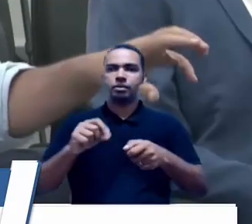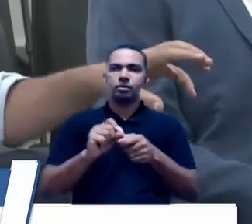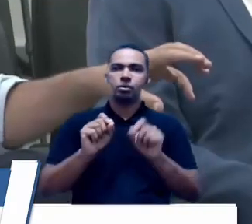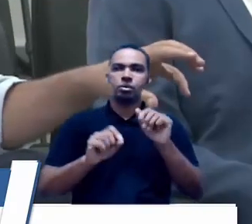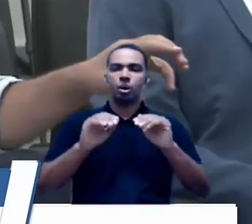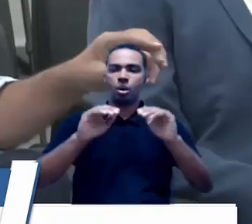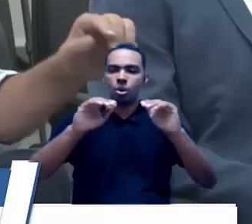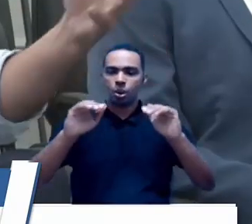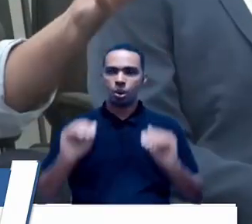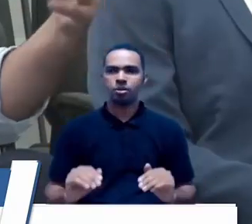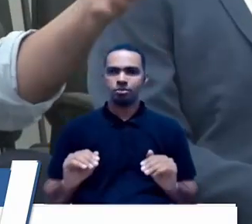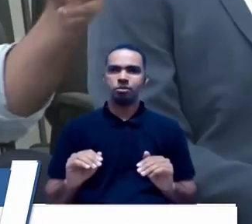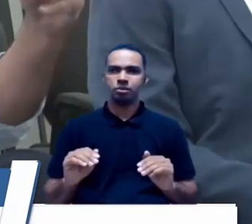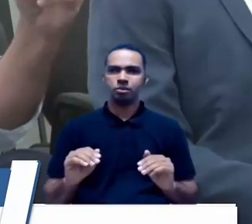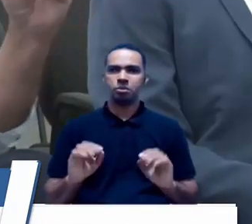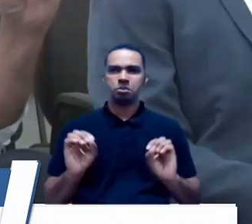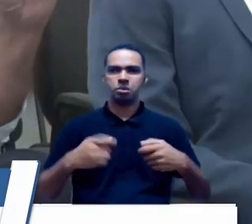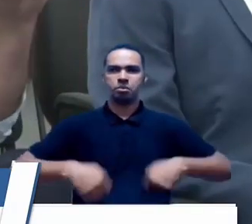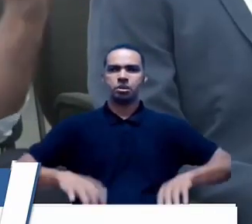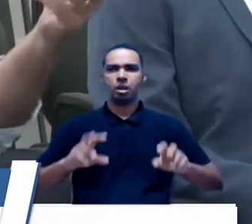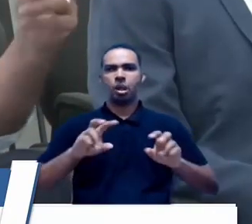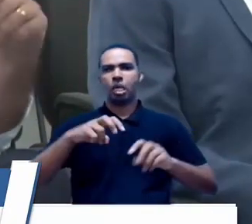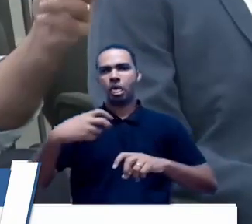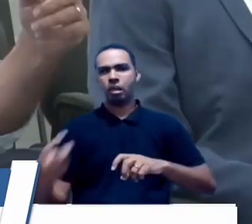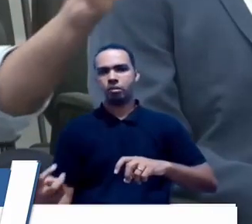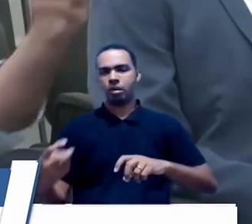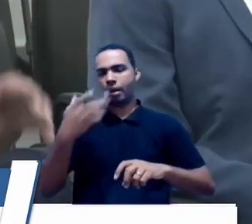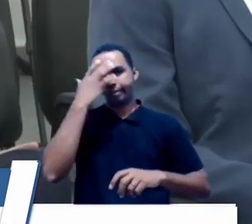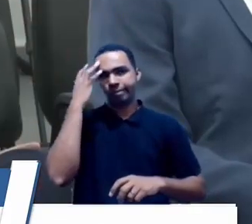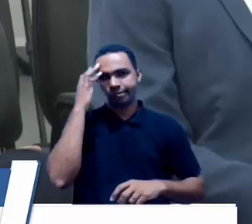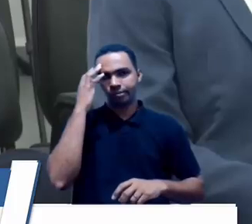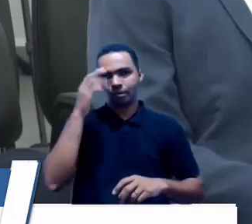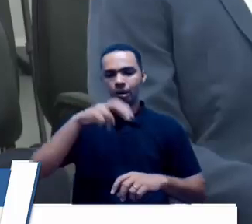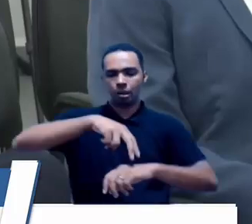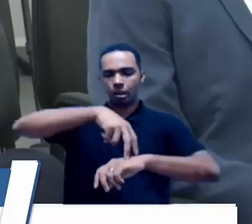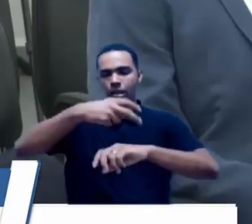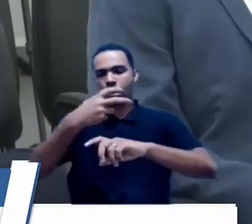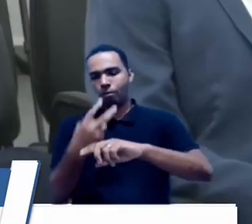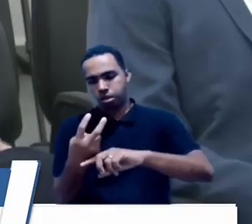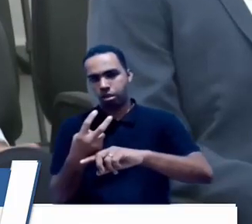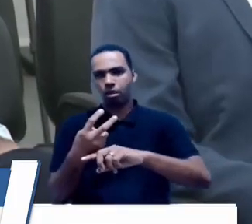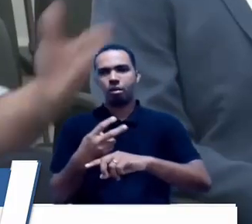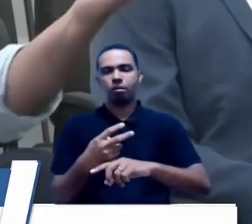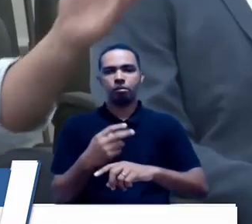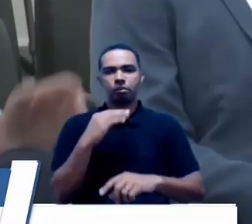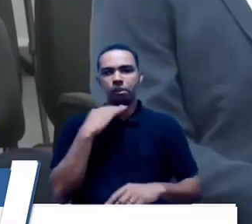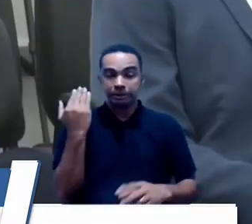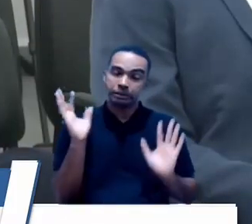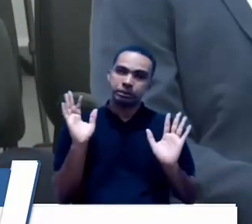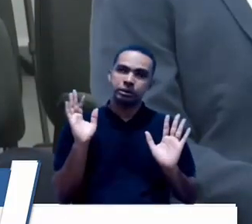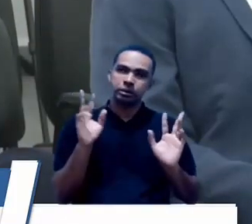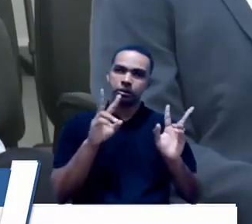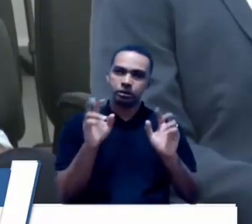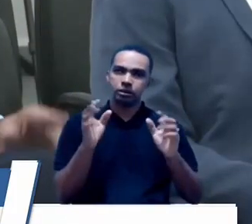fazer mureta. Porque a mureta corre o risco de desequilibrar um jogador ali e bater a cabeça. Entendeu? Então essa é a questão. Agora a água ficou perfeito